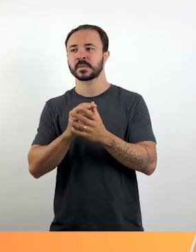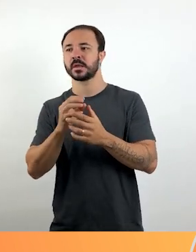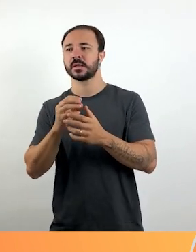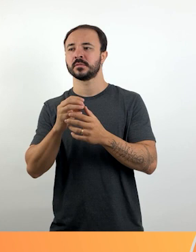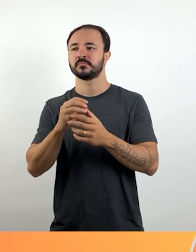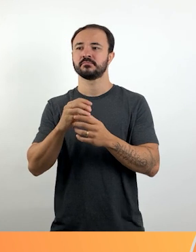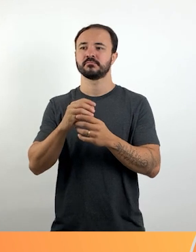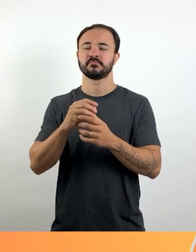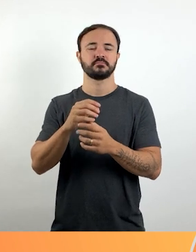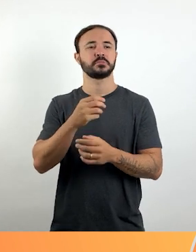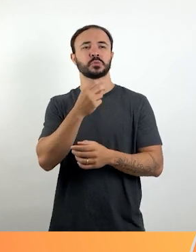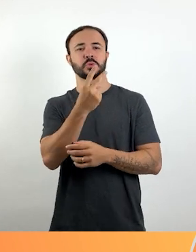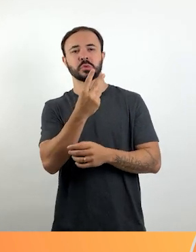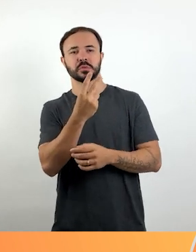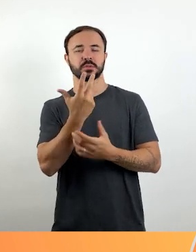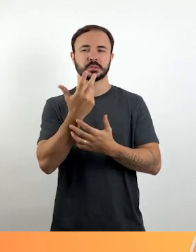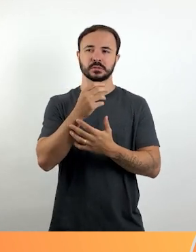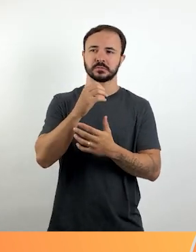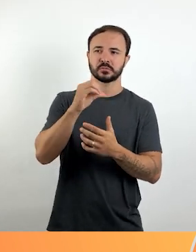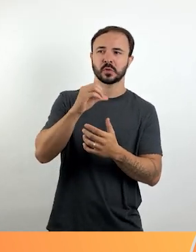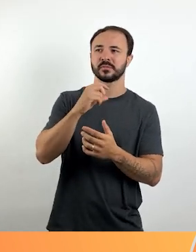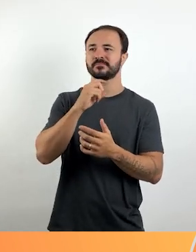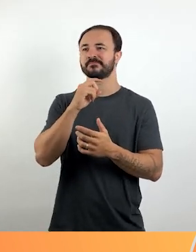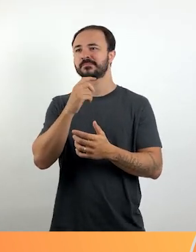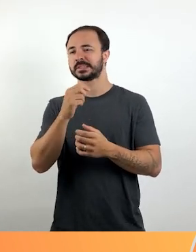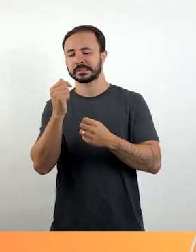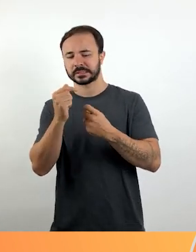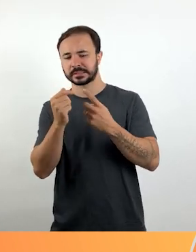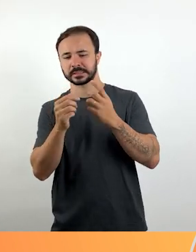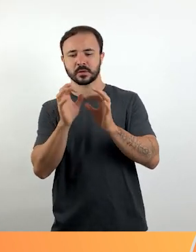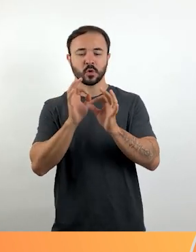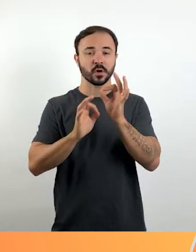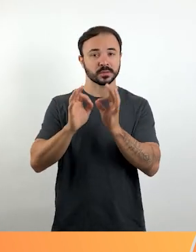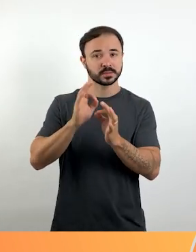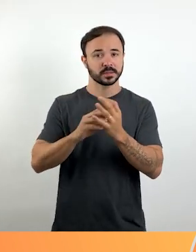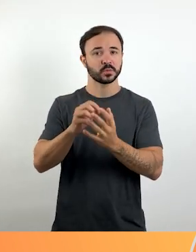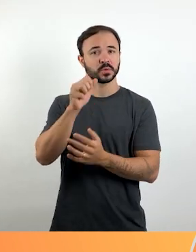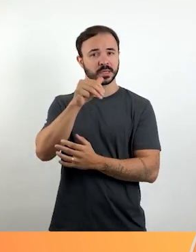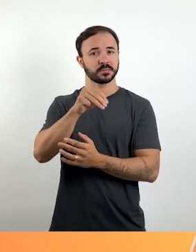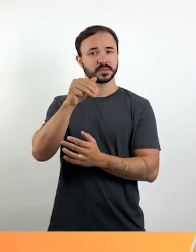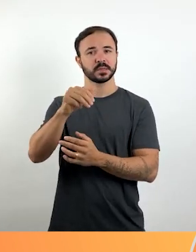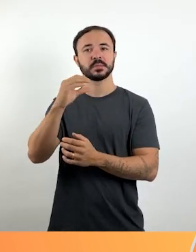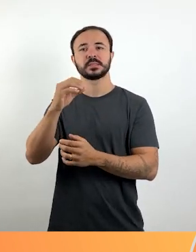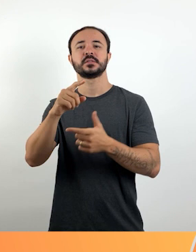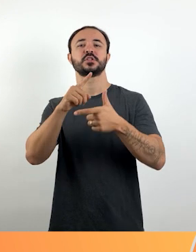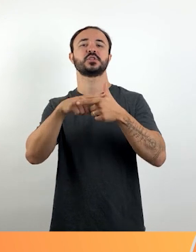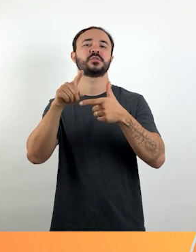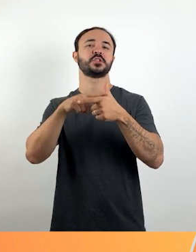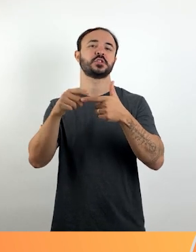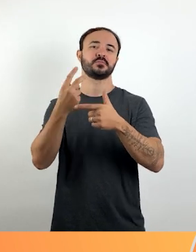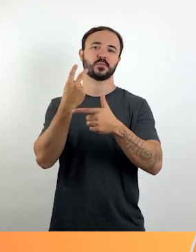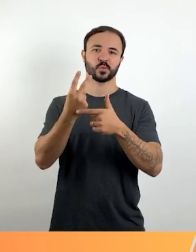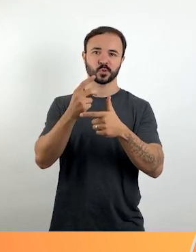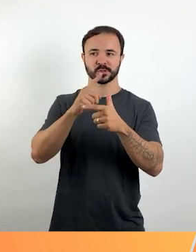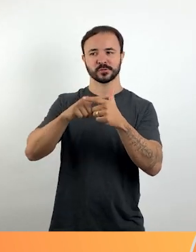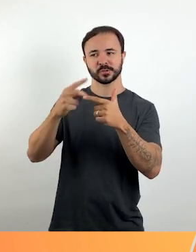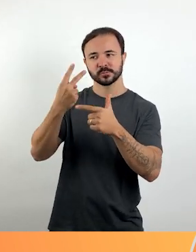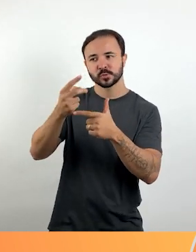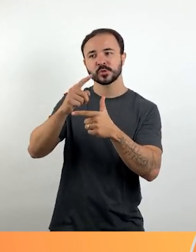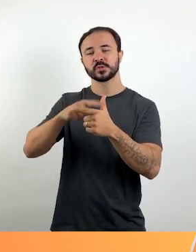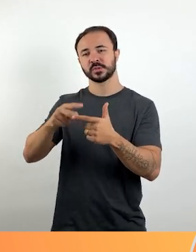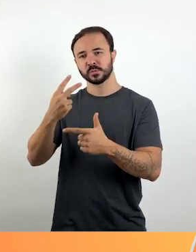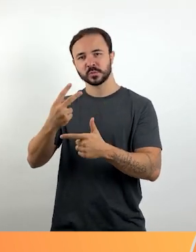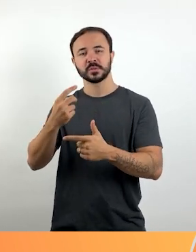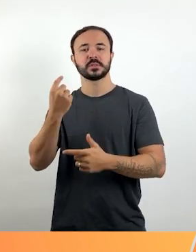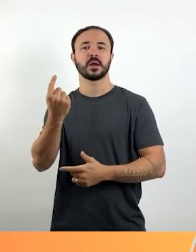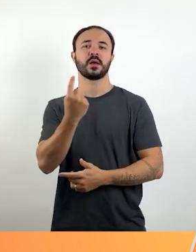dividir. 36 por 2 vai dar 18, 4 por 2, 2. Por 2 novamente,